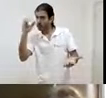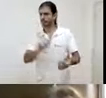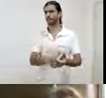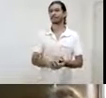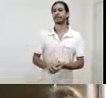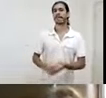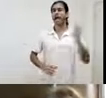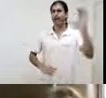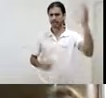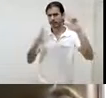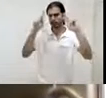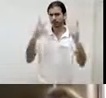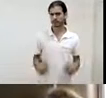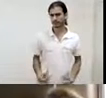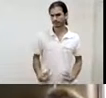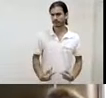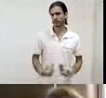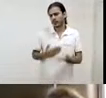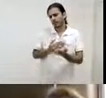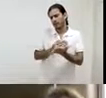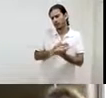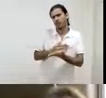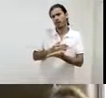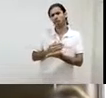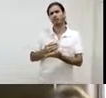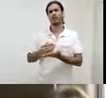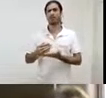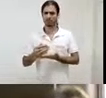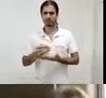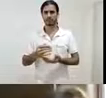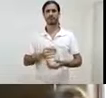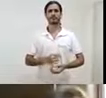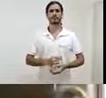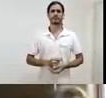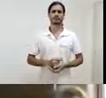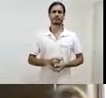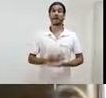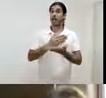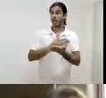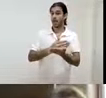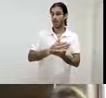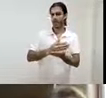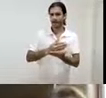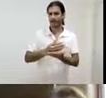ela começa, vamos dizer assim, a iniciar a uma